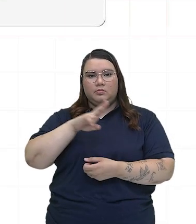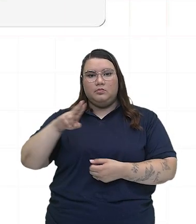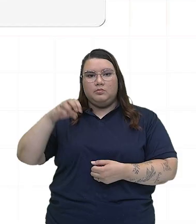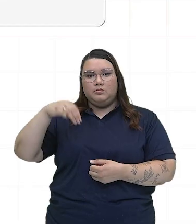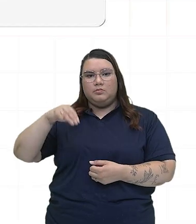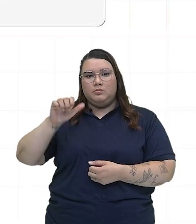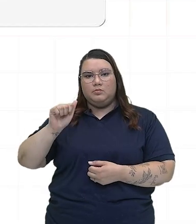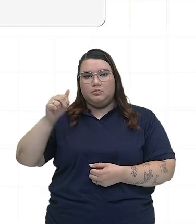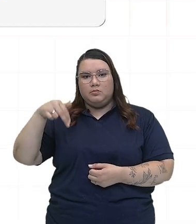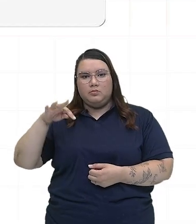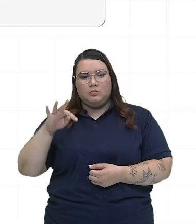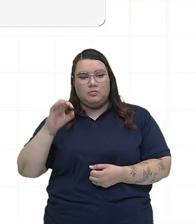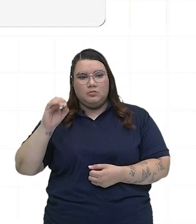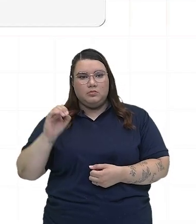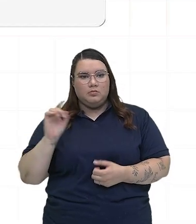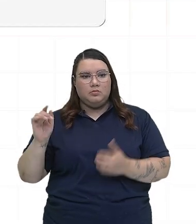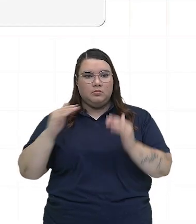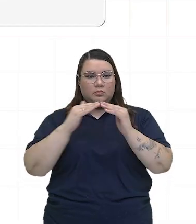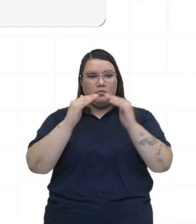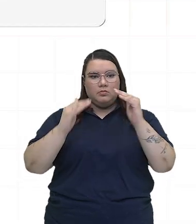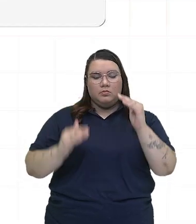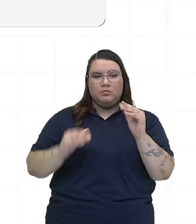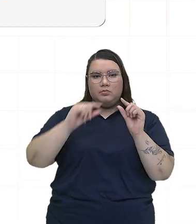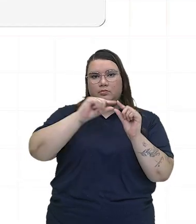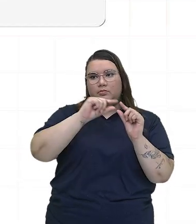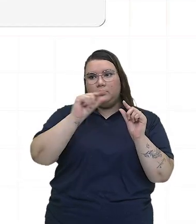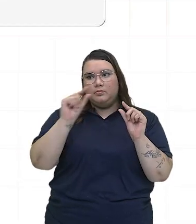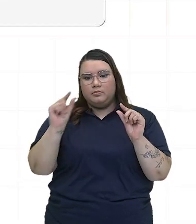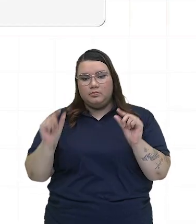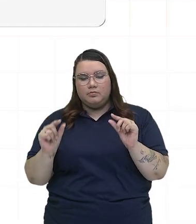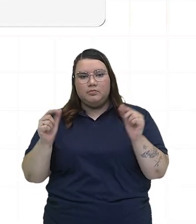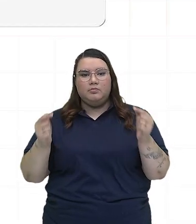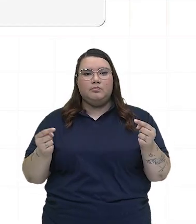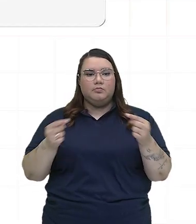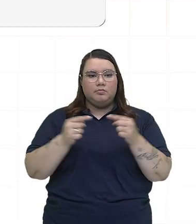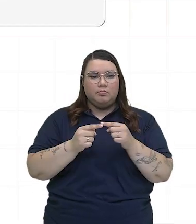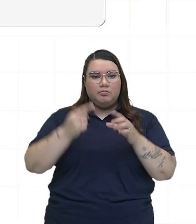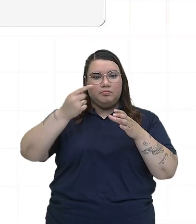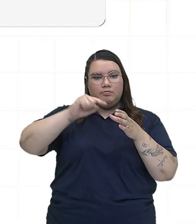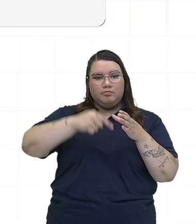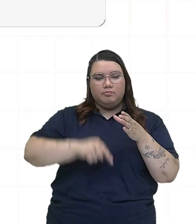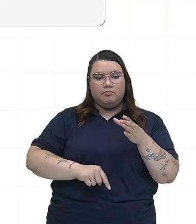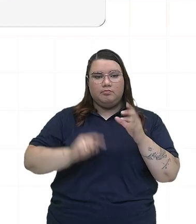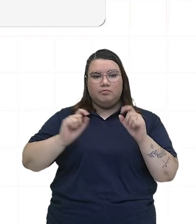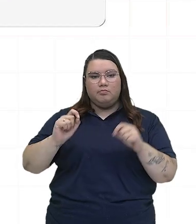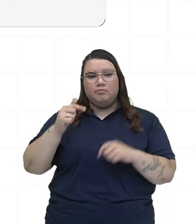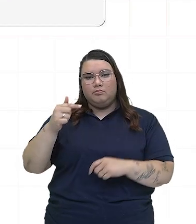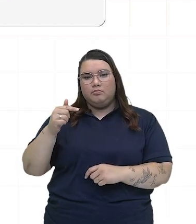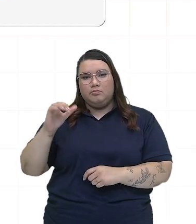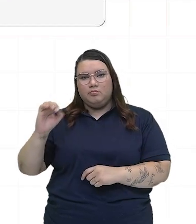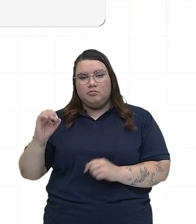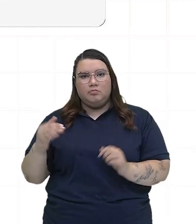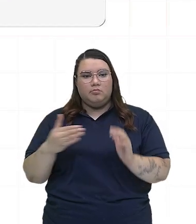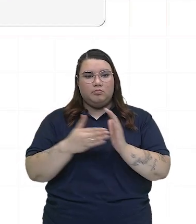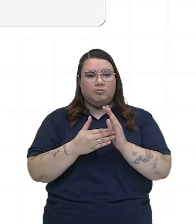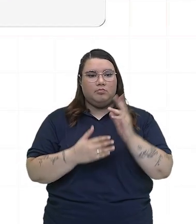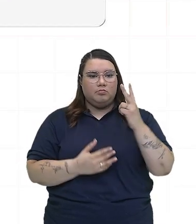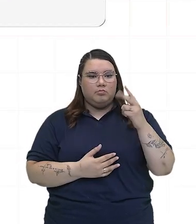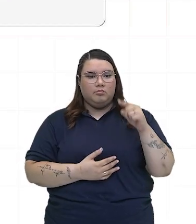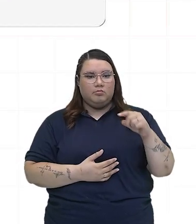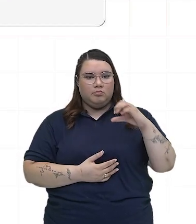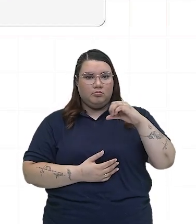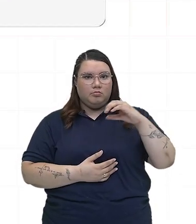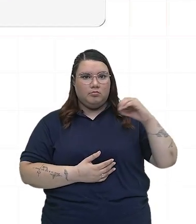essa camada que vem abaixo da crosta terrestre, com uma profundidade entre 70 quilômetros